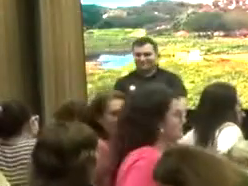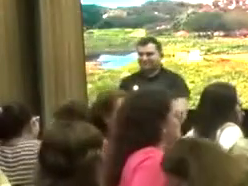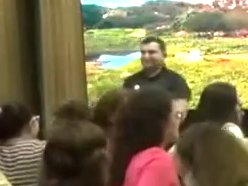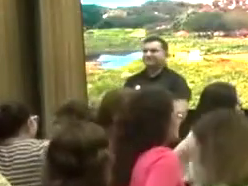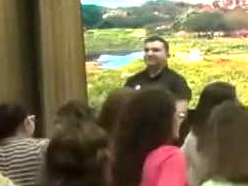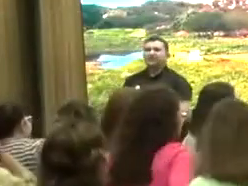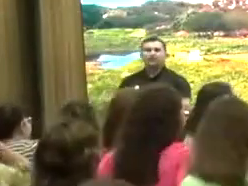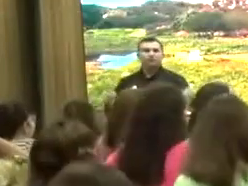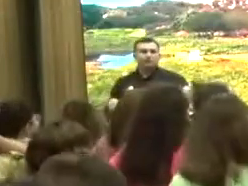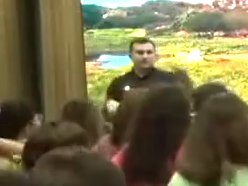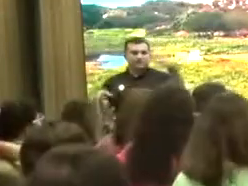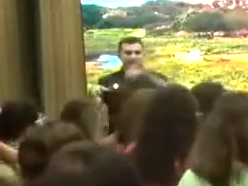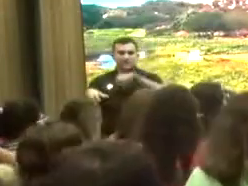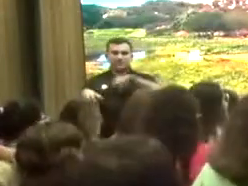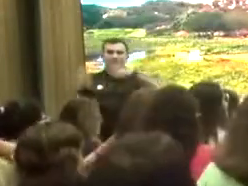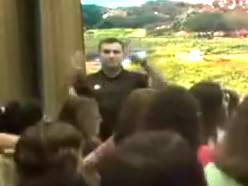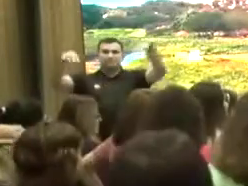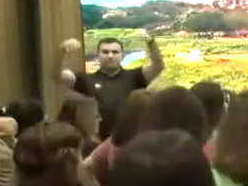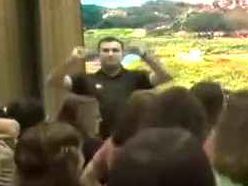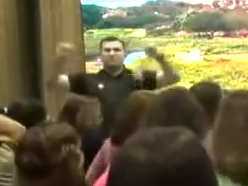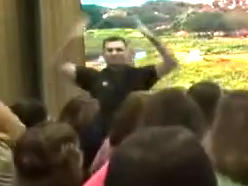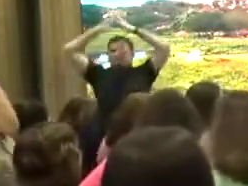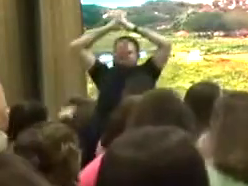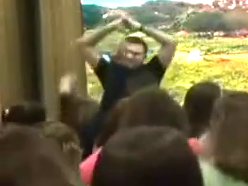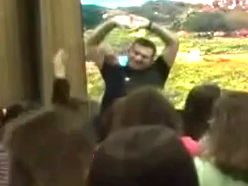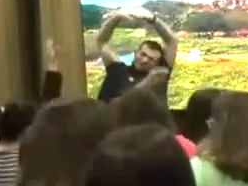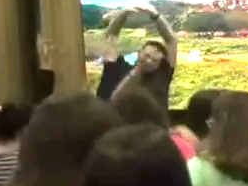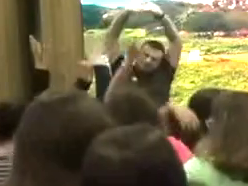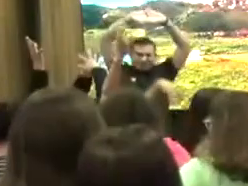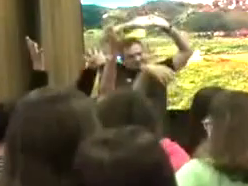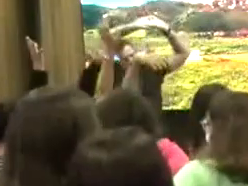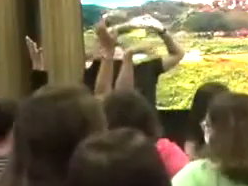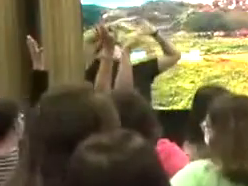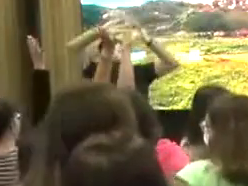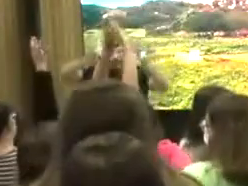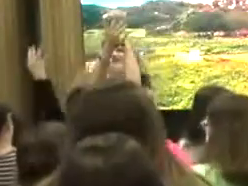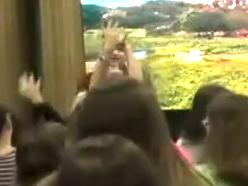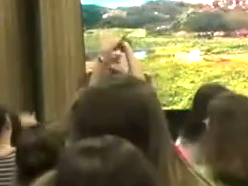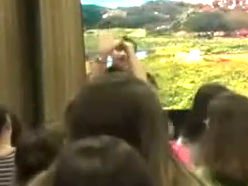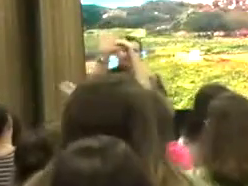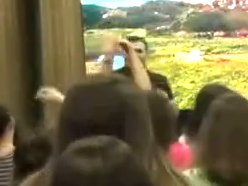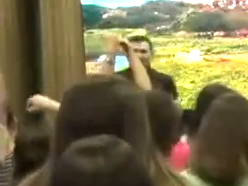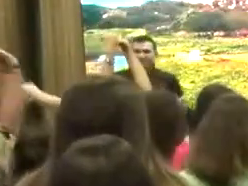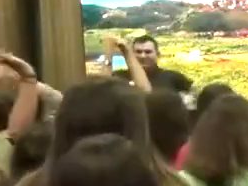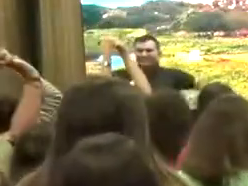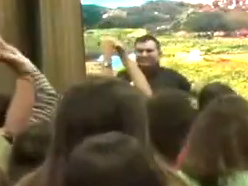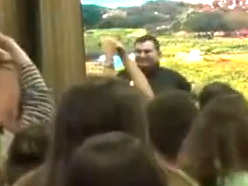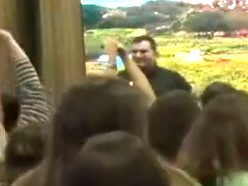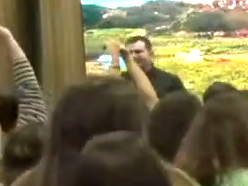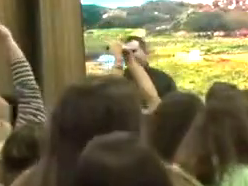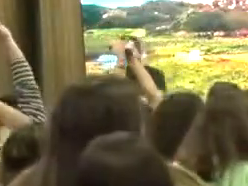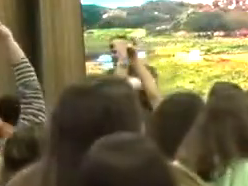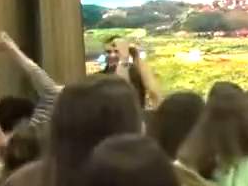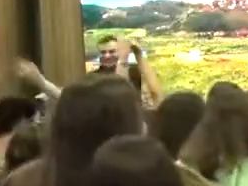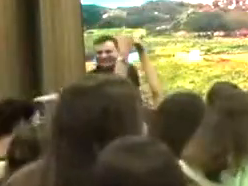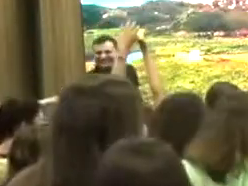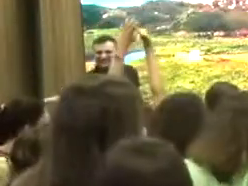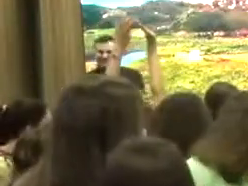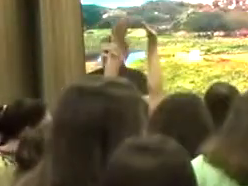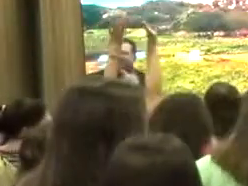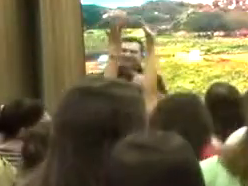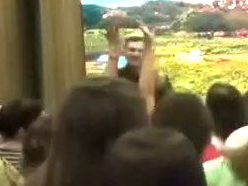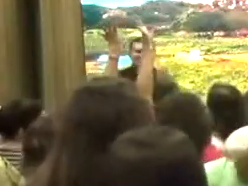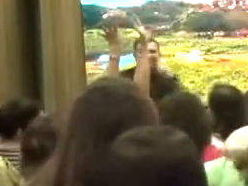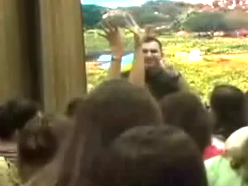E ficando em pé, se quiser espreguiçar, pode, é tranquilo, tá certo? Estica o corpo. Olha